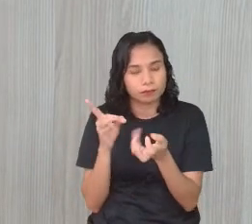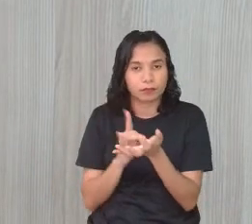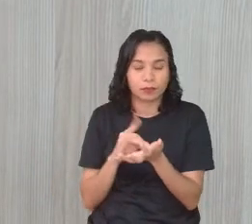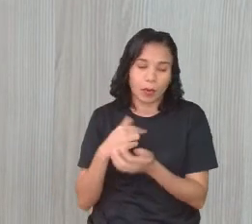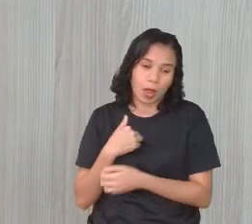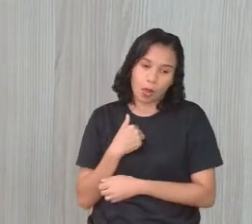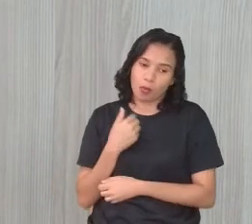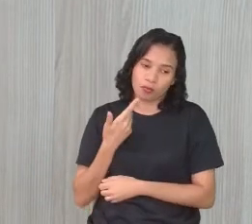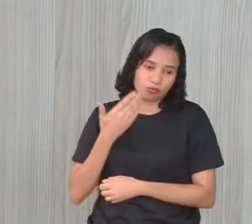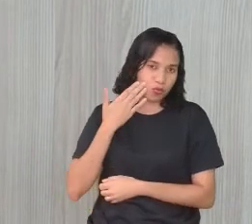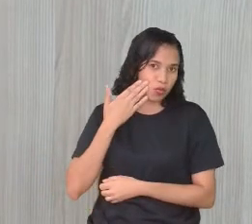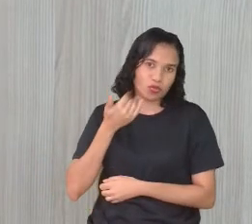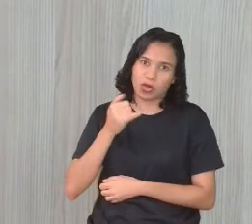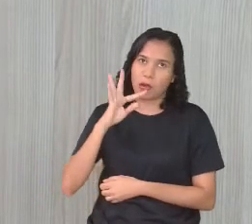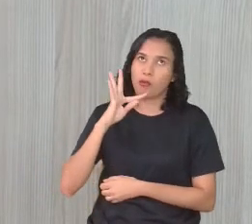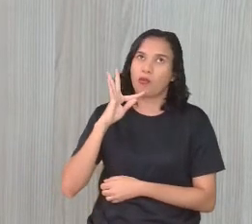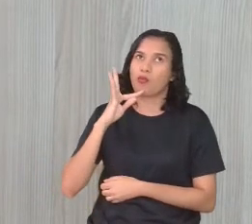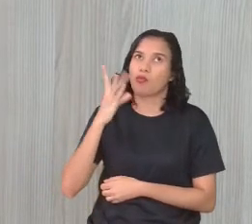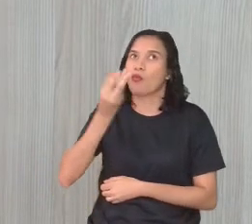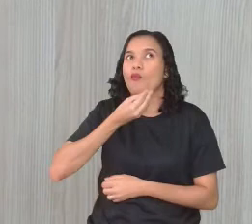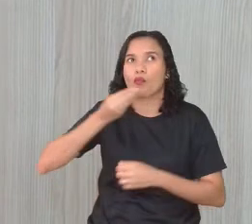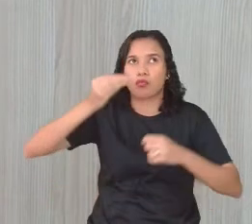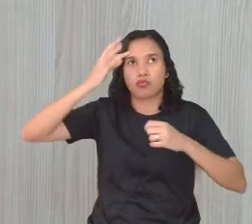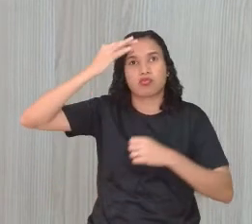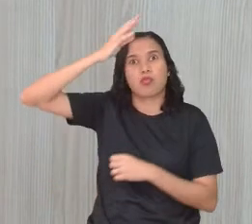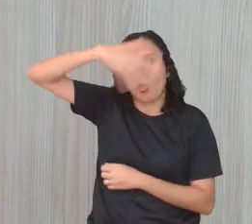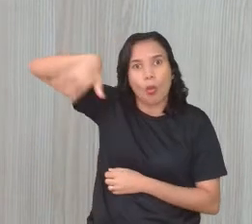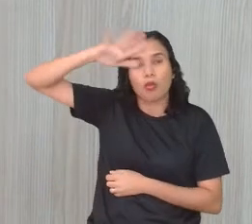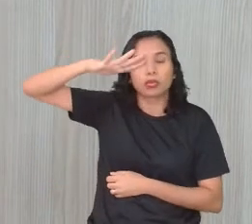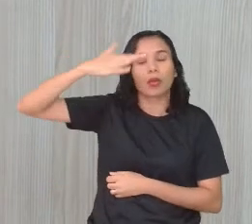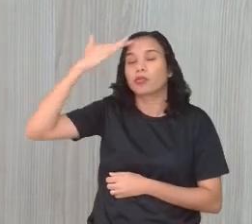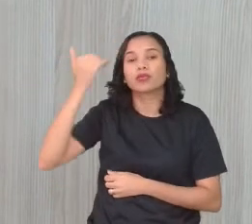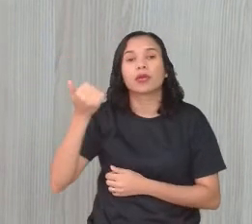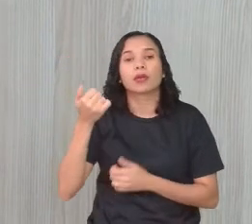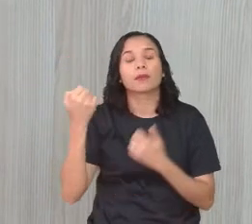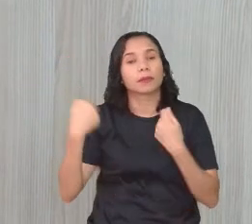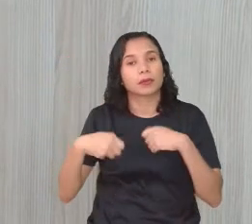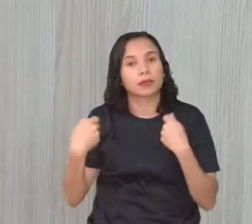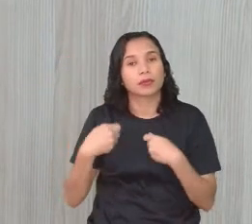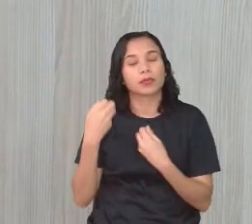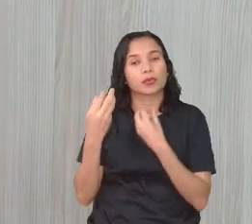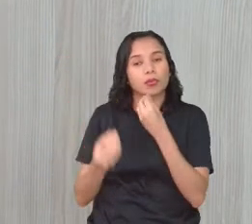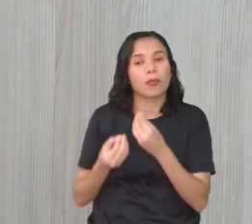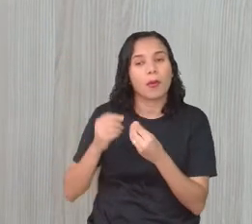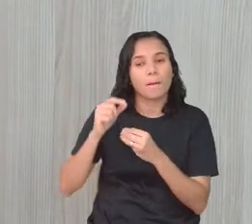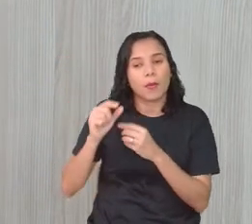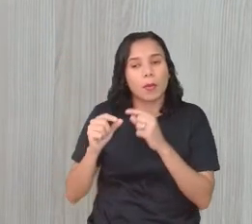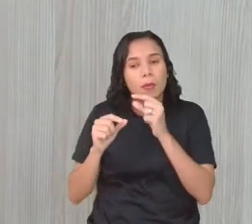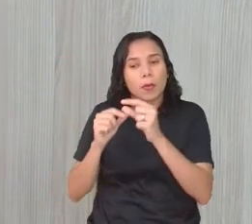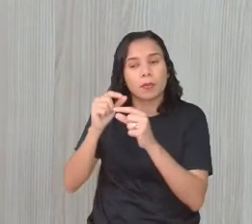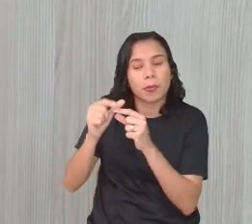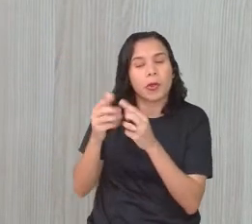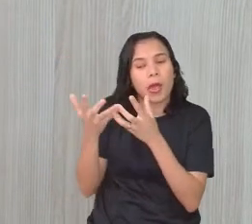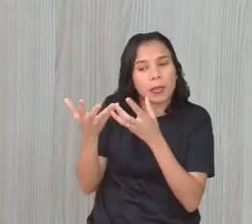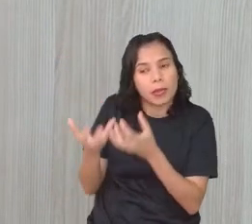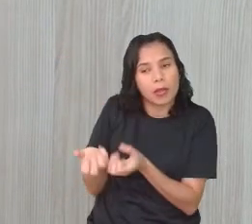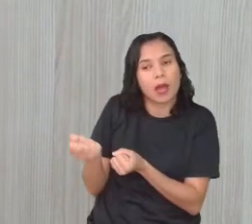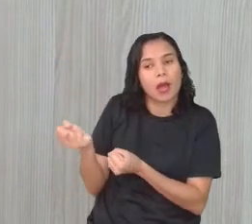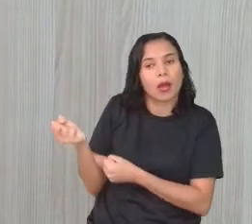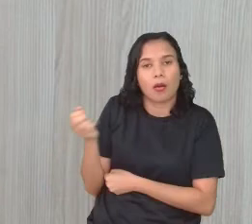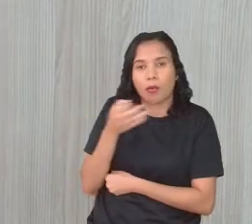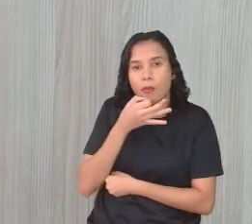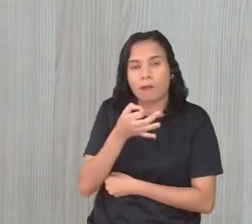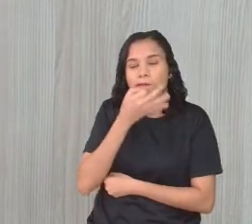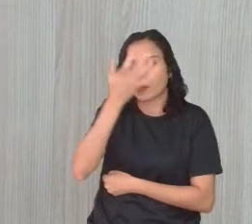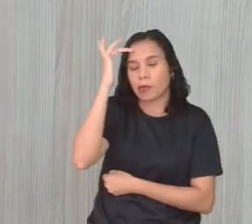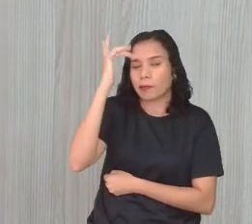sou dona de todo Da saber, verdade, né, não sou Vivi? dona da verdade, né? Vou ter que, aos poucos, eu posso aceitando a verdade